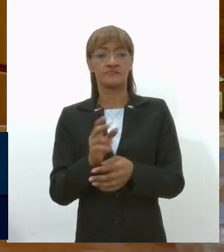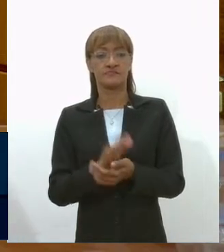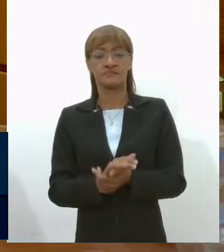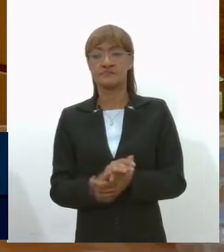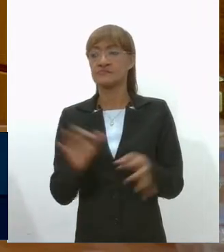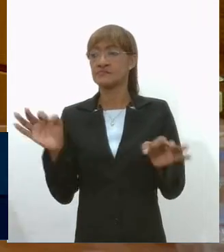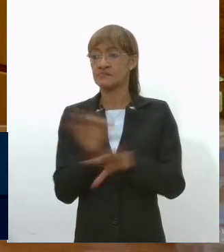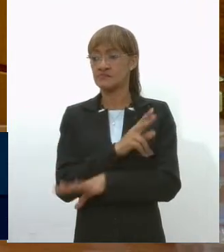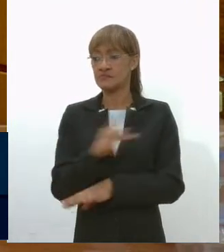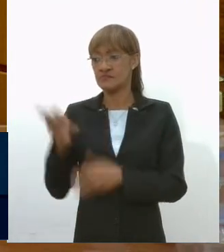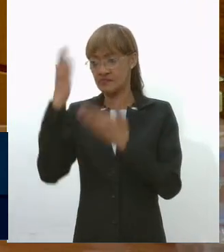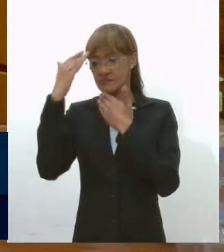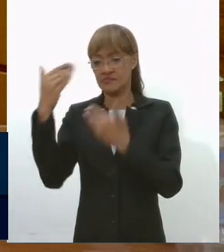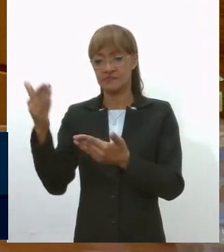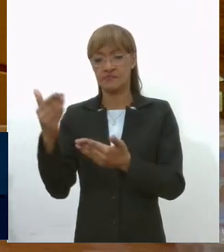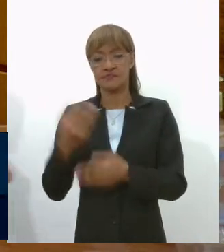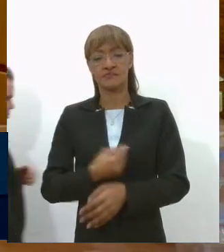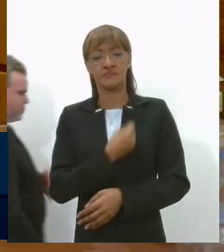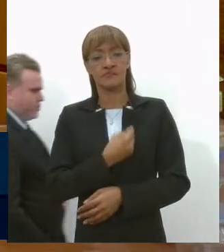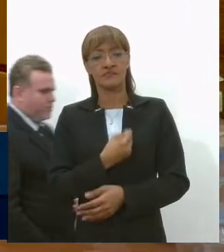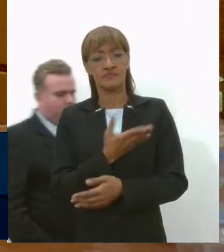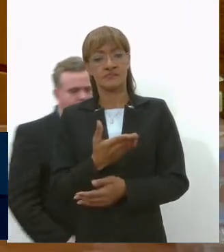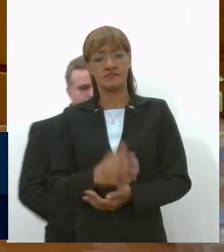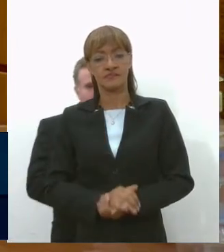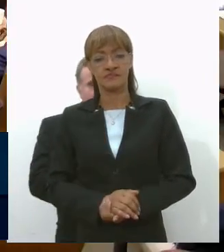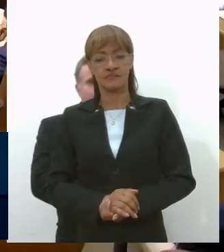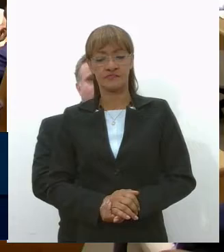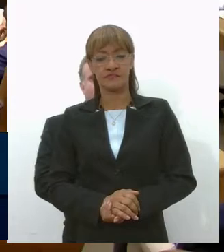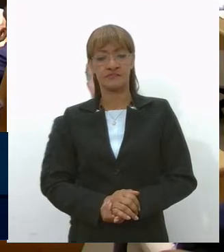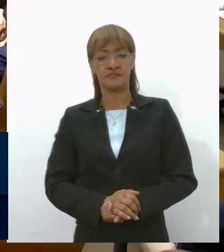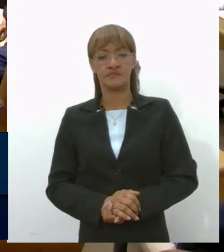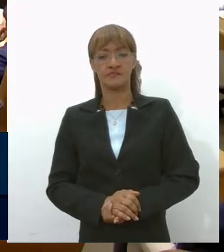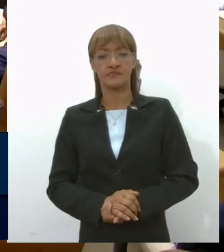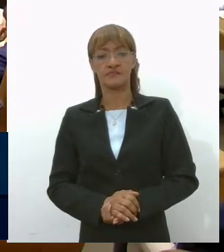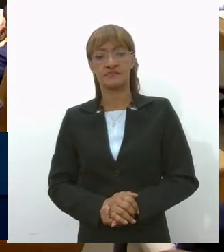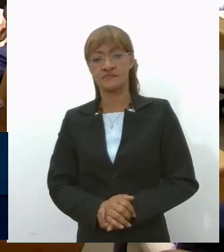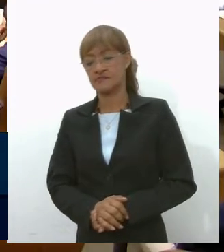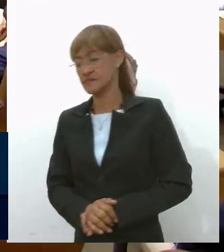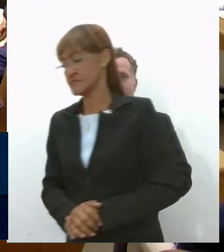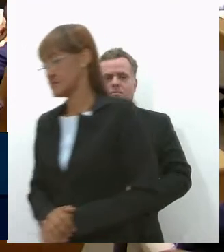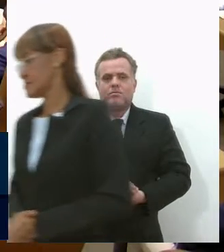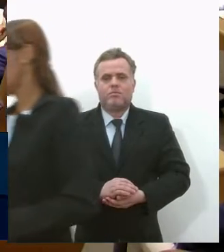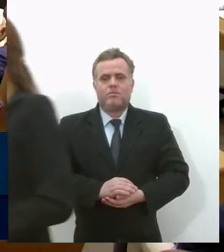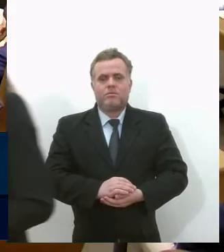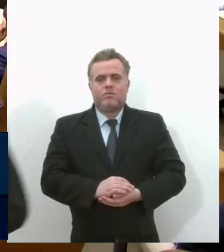presidente. Eu agradeço a Vossa Excelência e aos colegas. Muito obrigado. Com a palavra, deputada Kitty Lima.